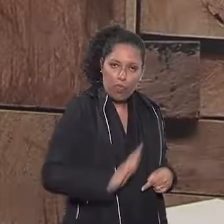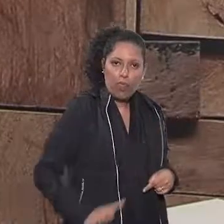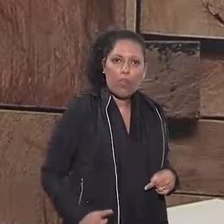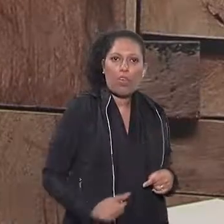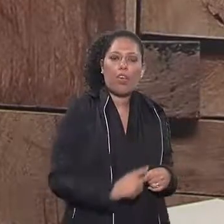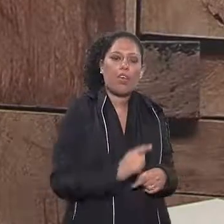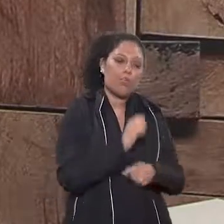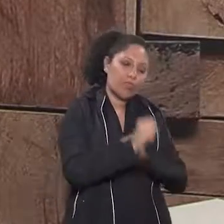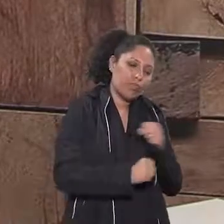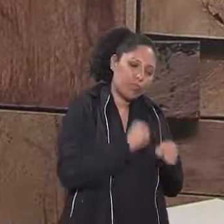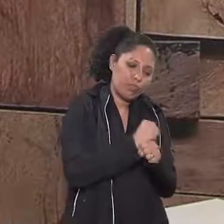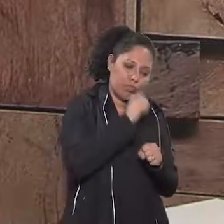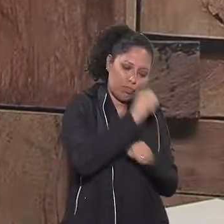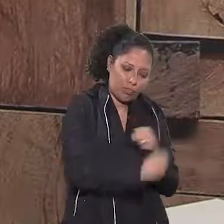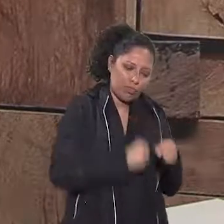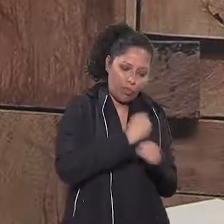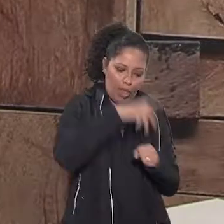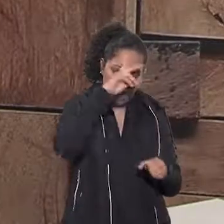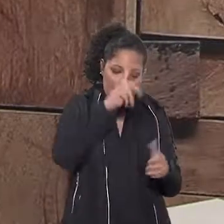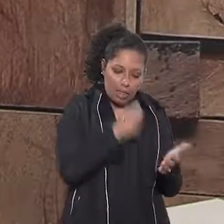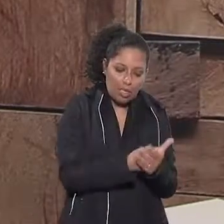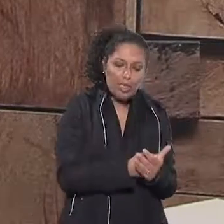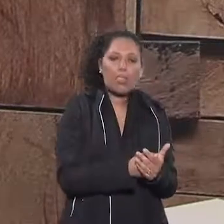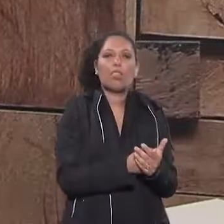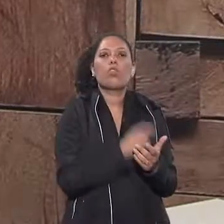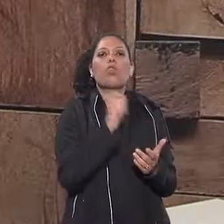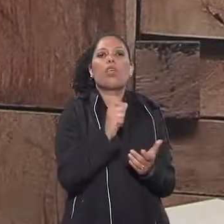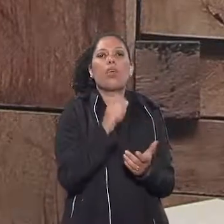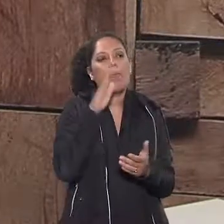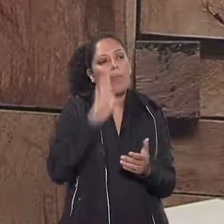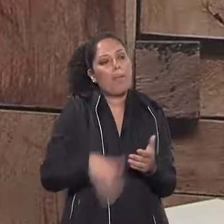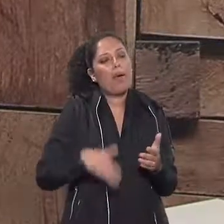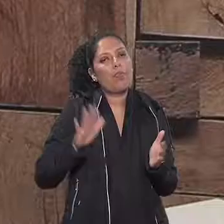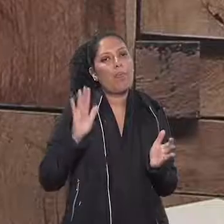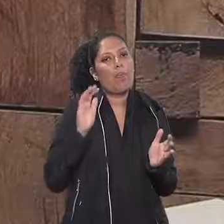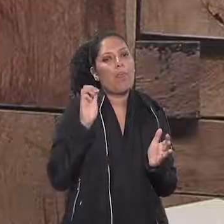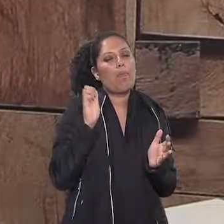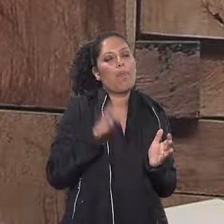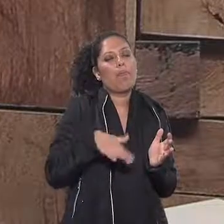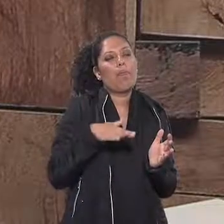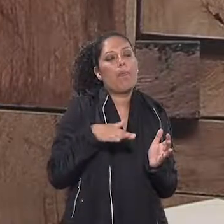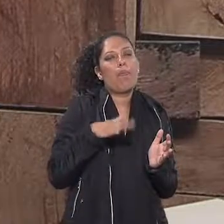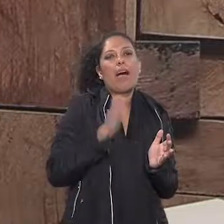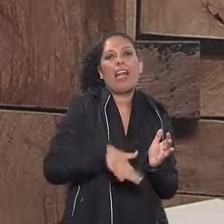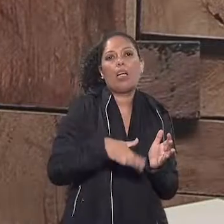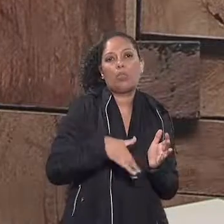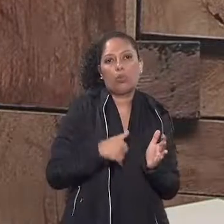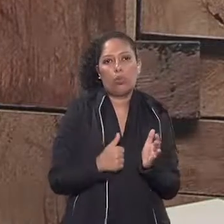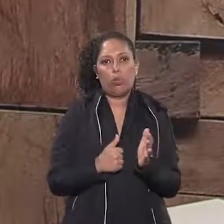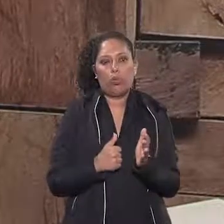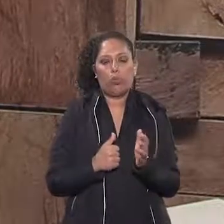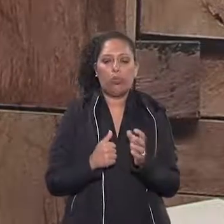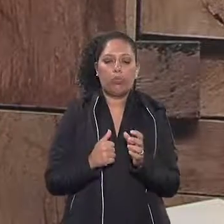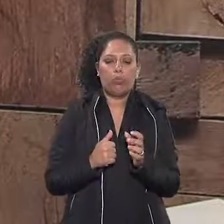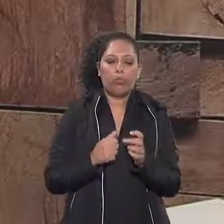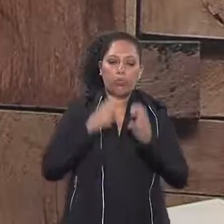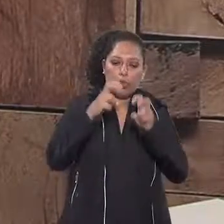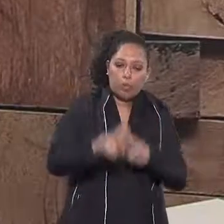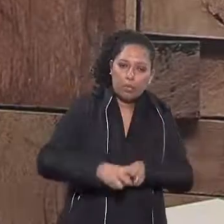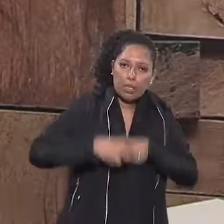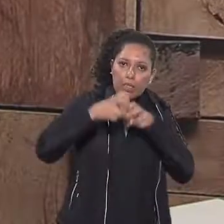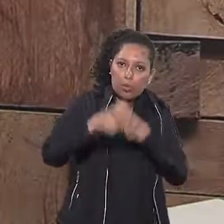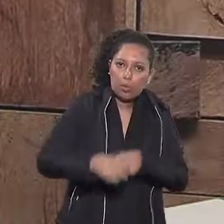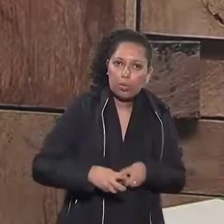governamentais, vem há décadas tomando decisões que tornou mais barato um determinado tipo de padrão de